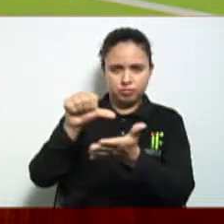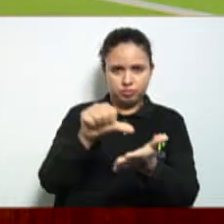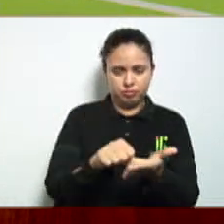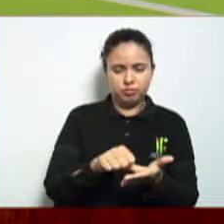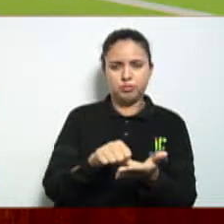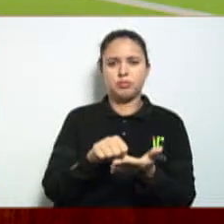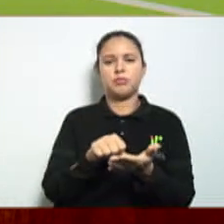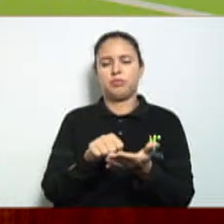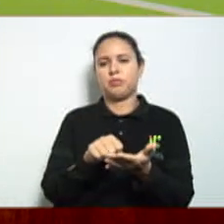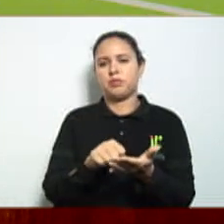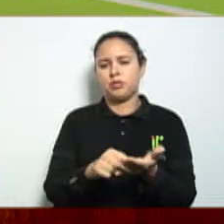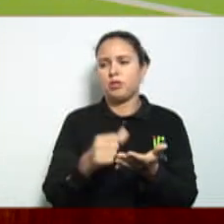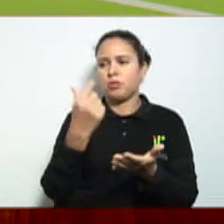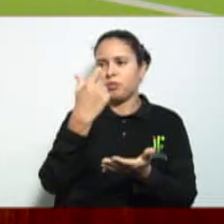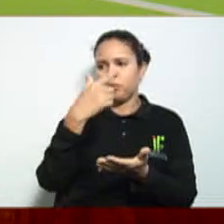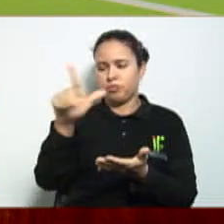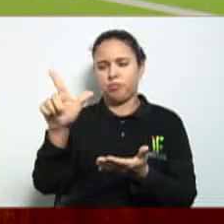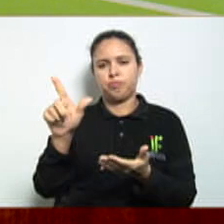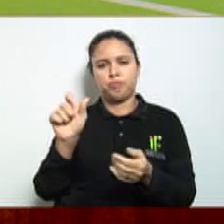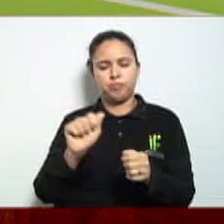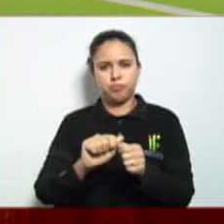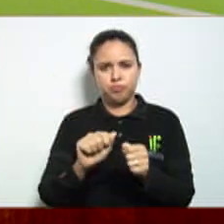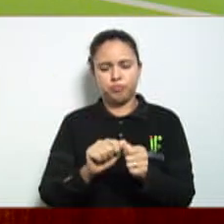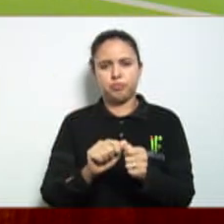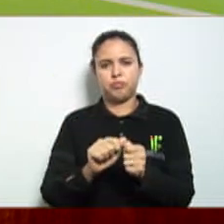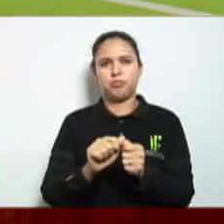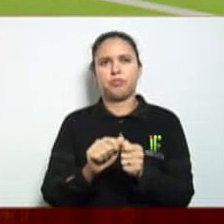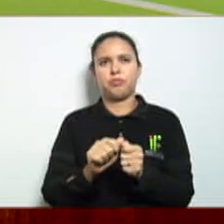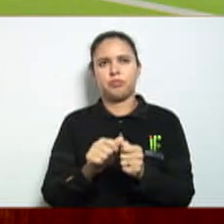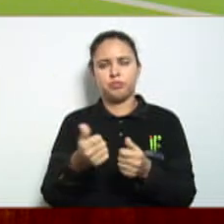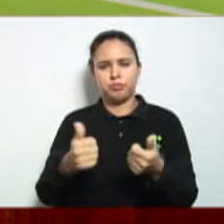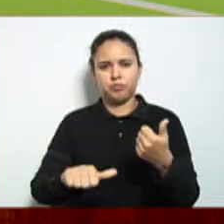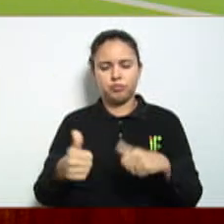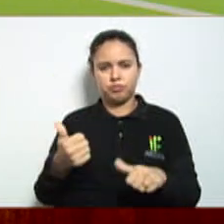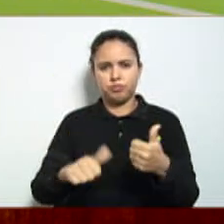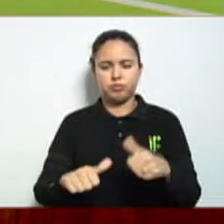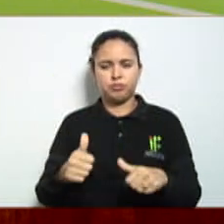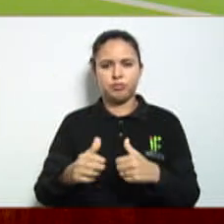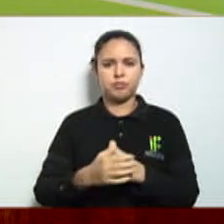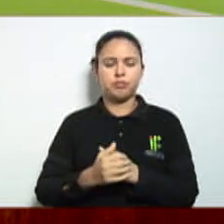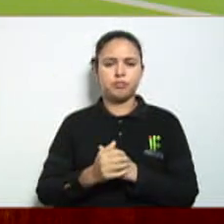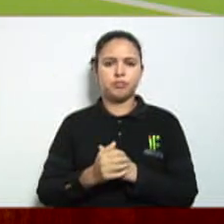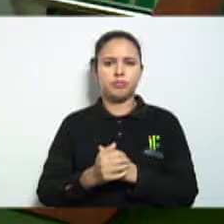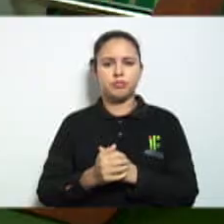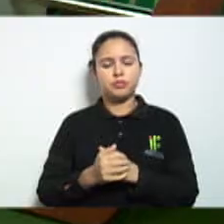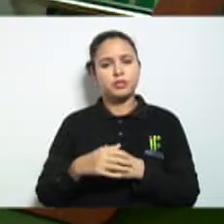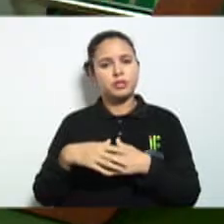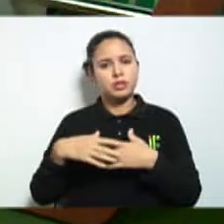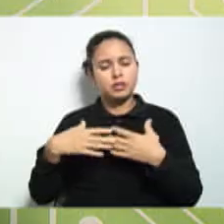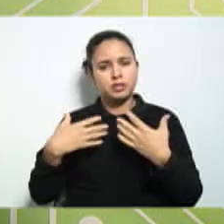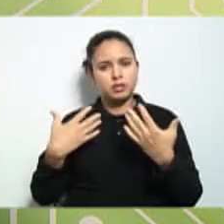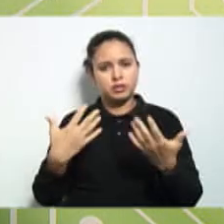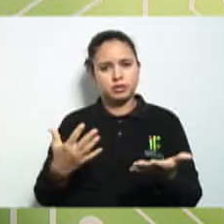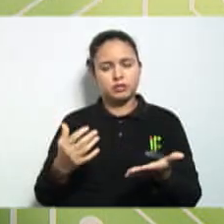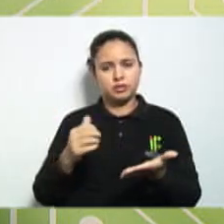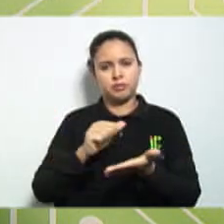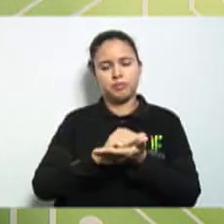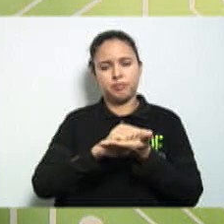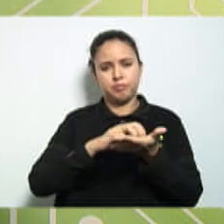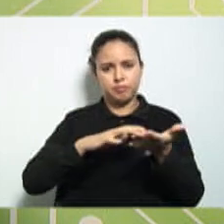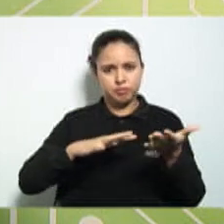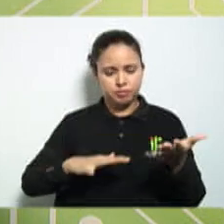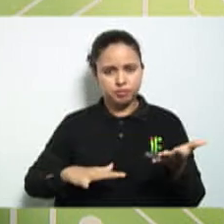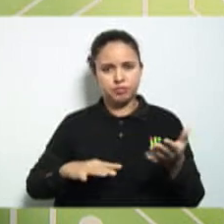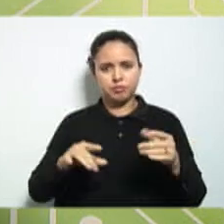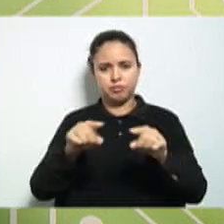avaliação. E a outra escola, o ônibus acabou atrasando. Tá ótimo. Então, vamos aqui para a atividade